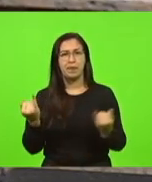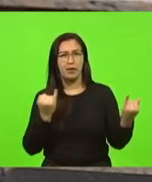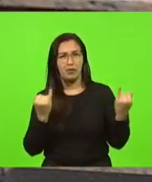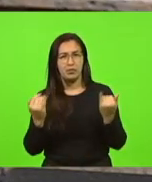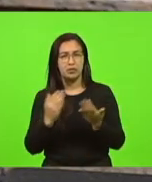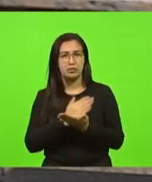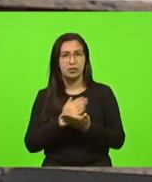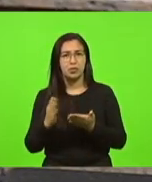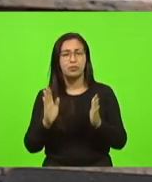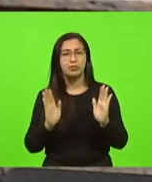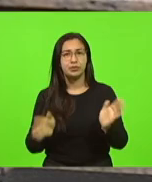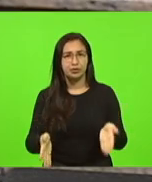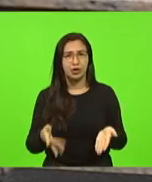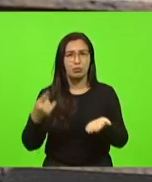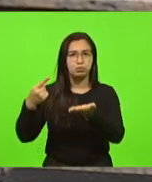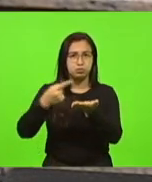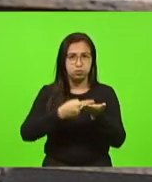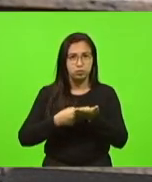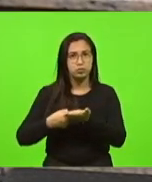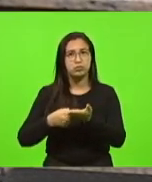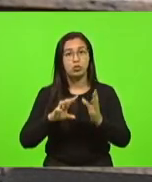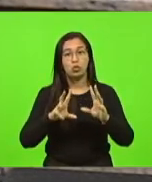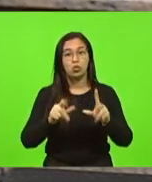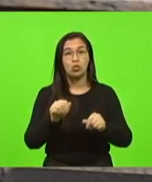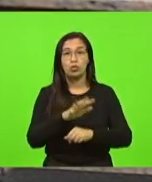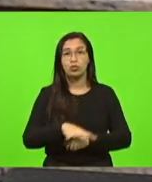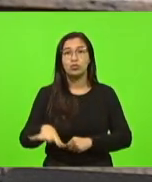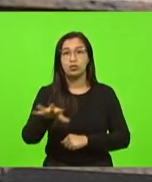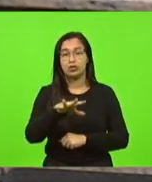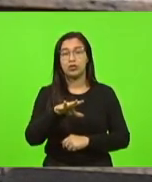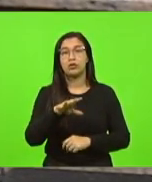devidamente acordado com a Polícia Civil.